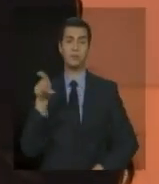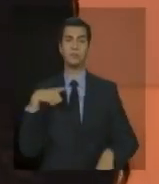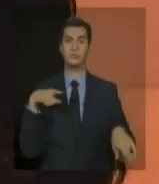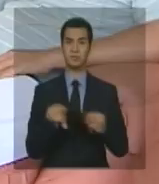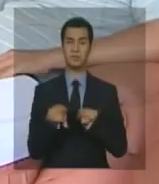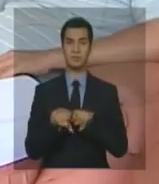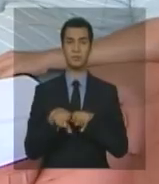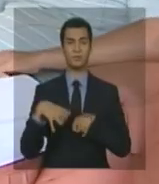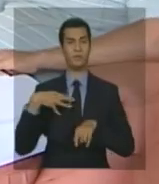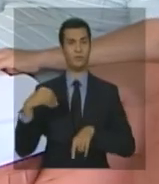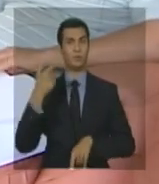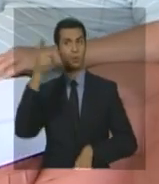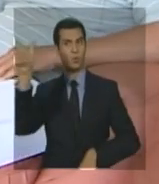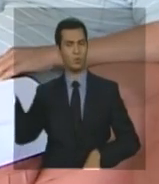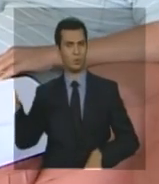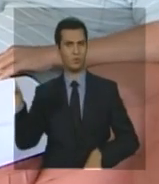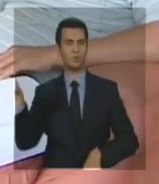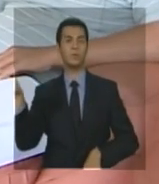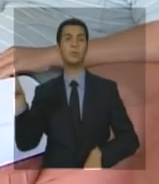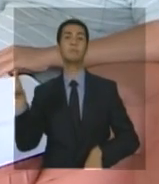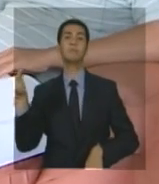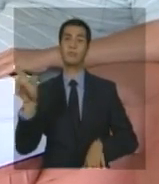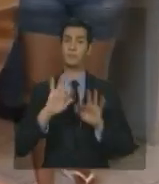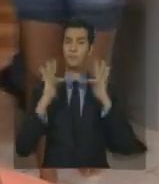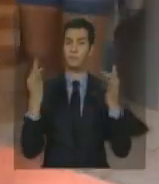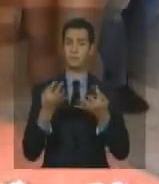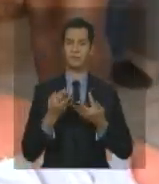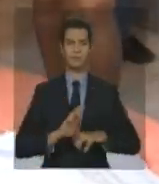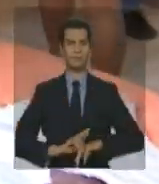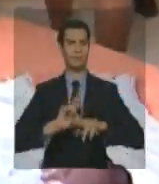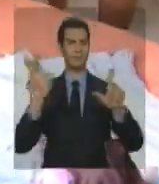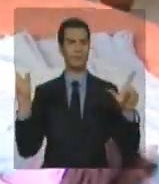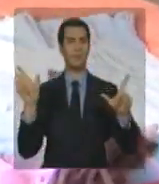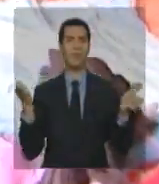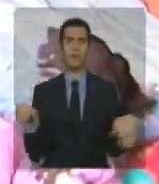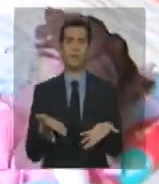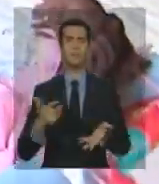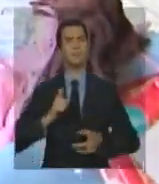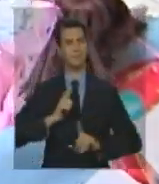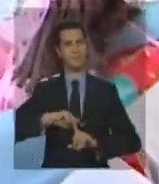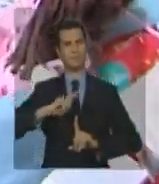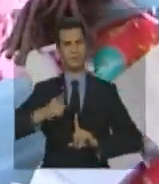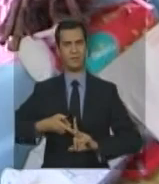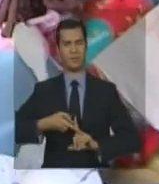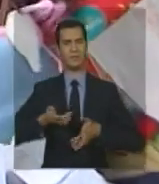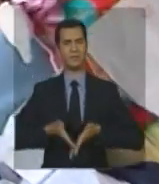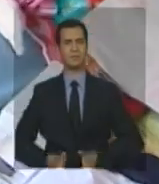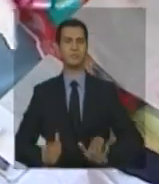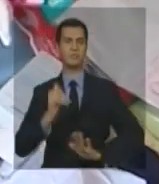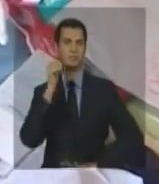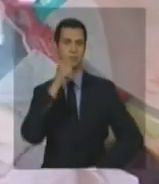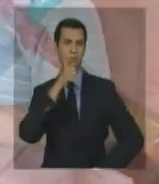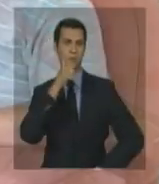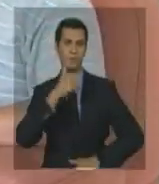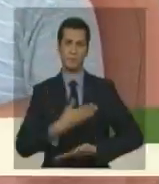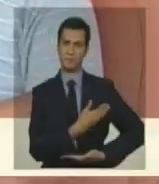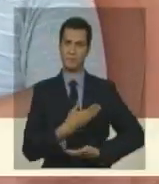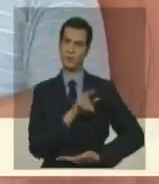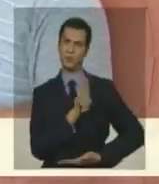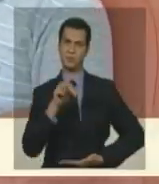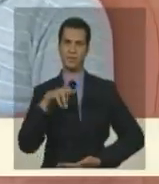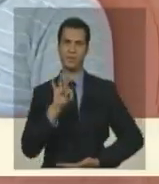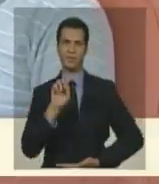Helena. Essa família nada convencional aguarda o nascimento de Natália. Pra gente namorar